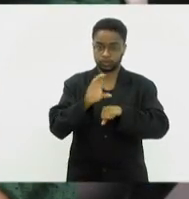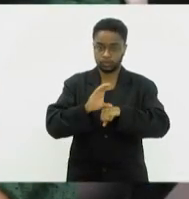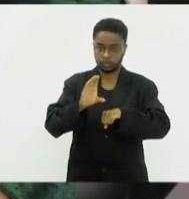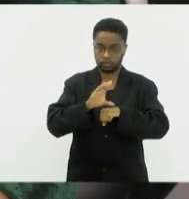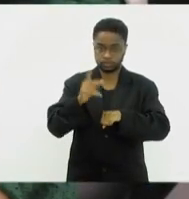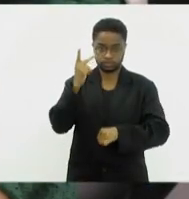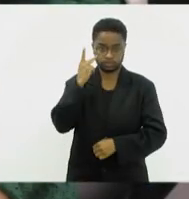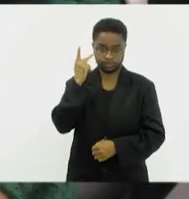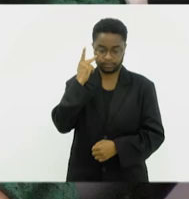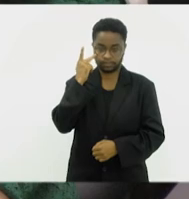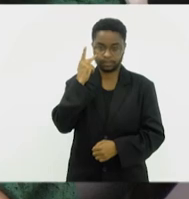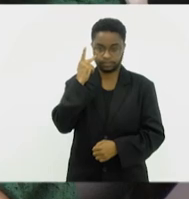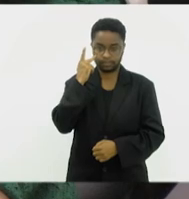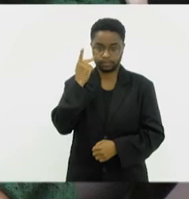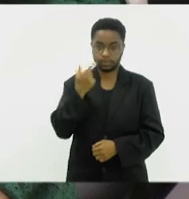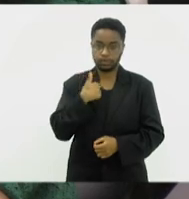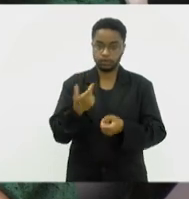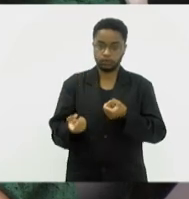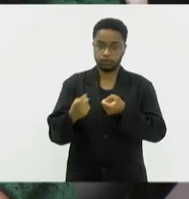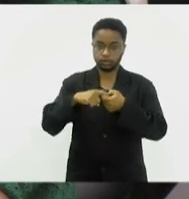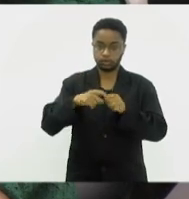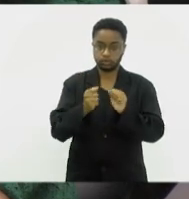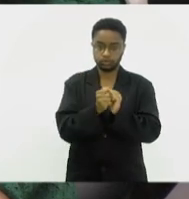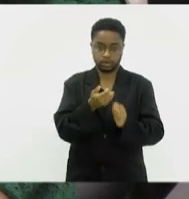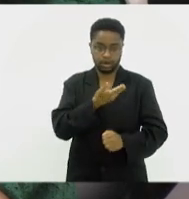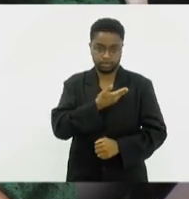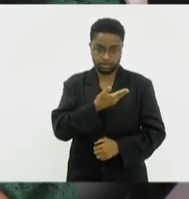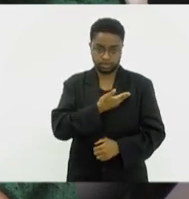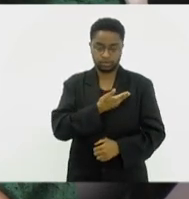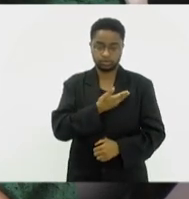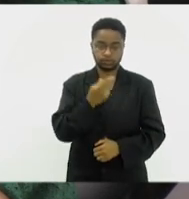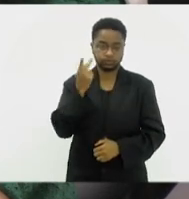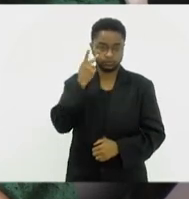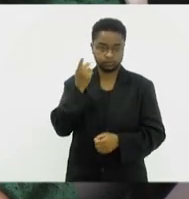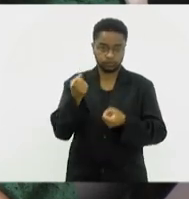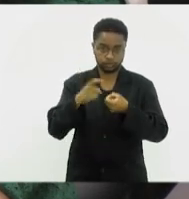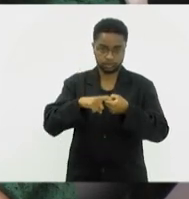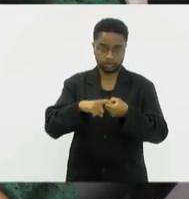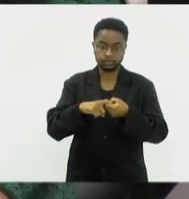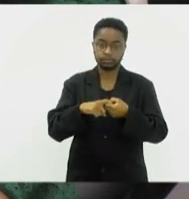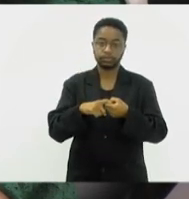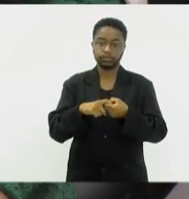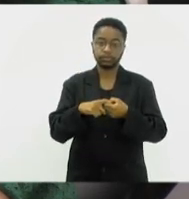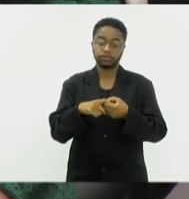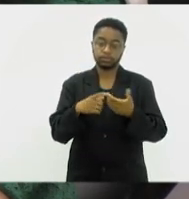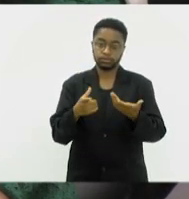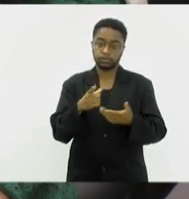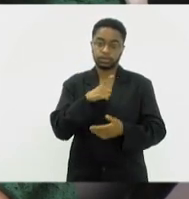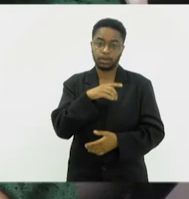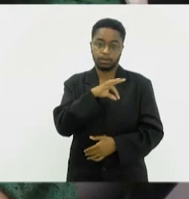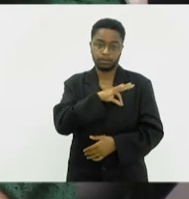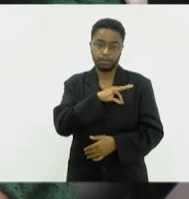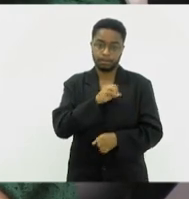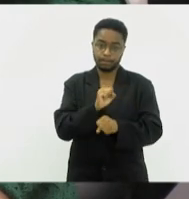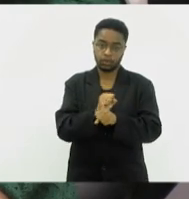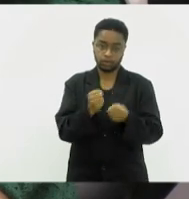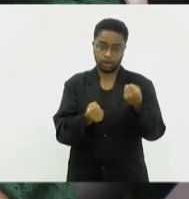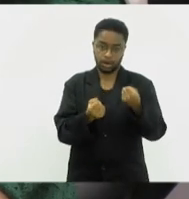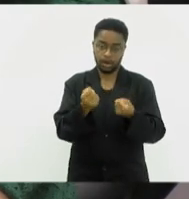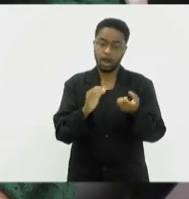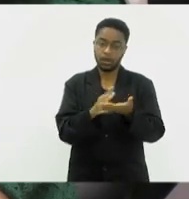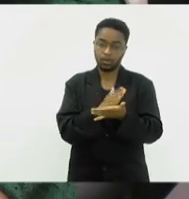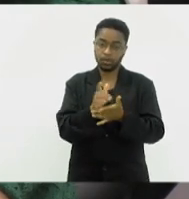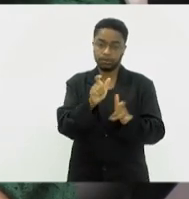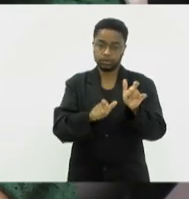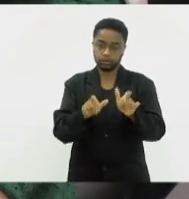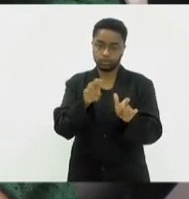São Paulo, e eu voltando com os colegas de São Paulo, a gente foi abordado, e aí alguns desses colegas eles estavam